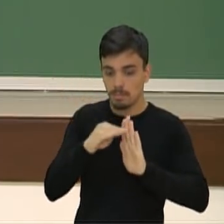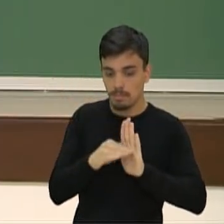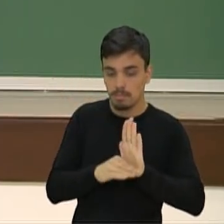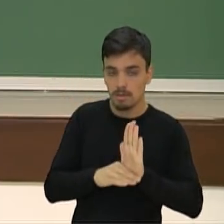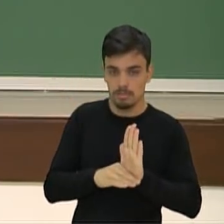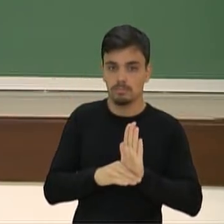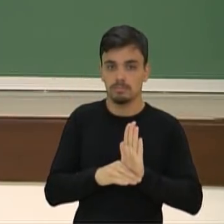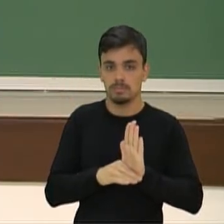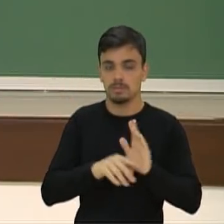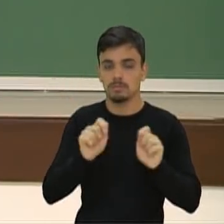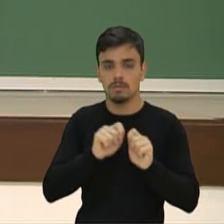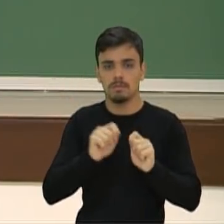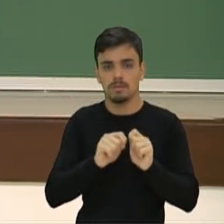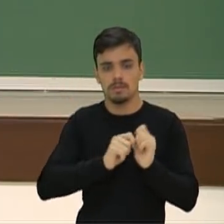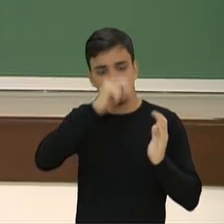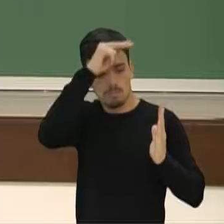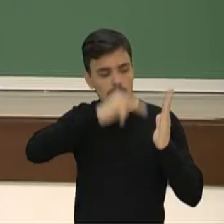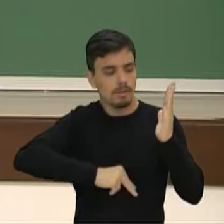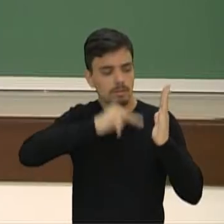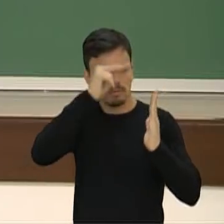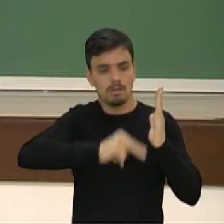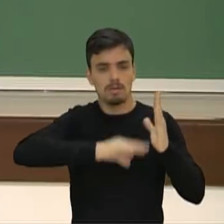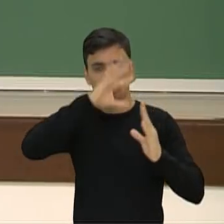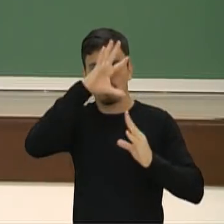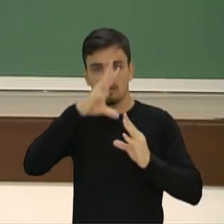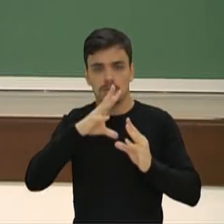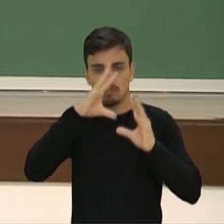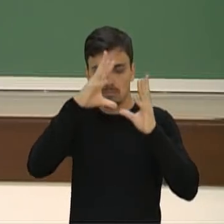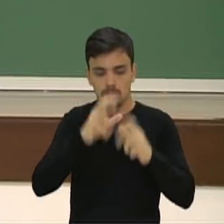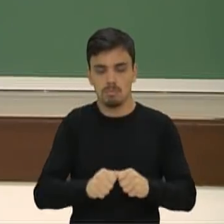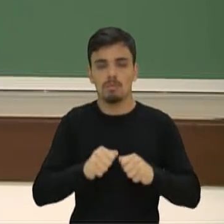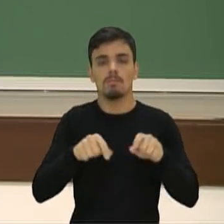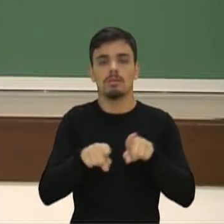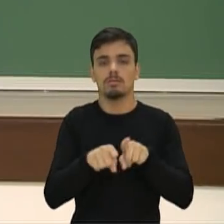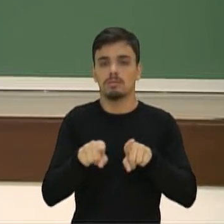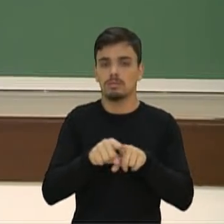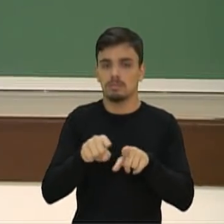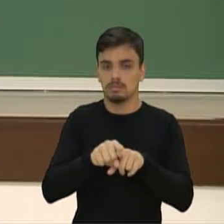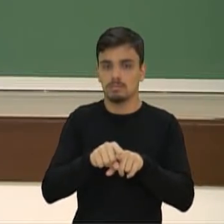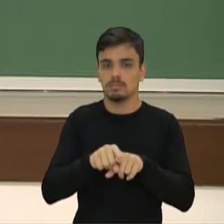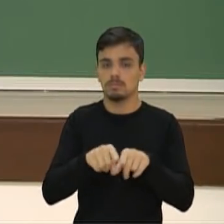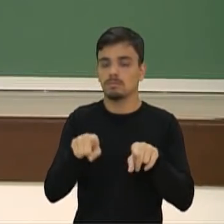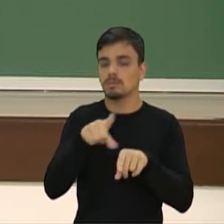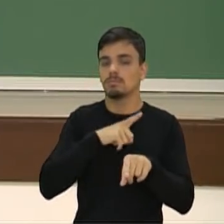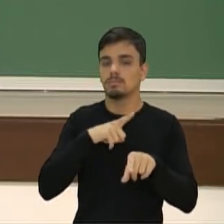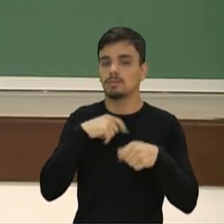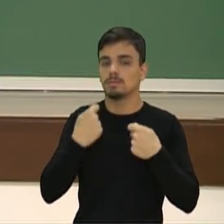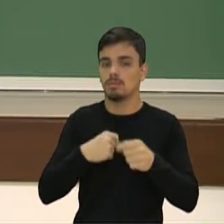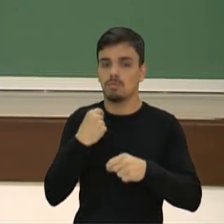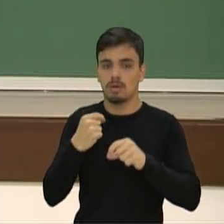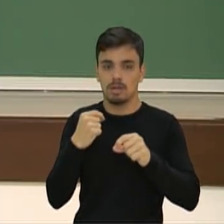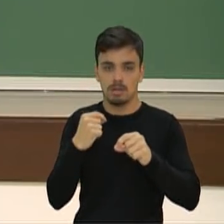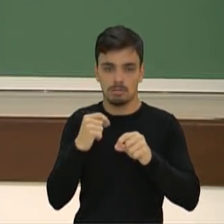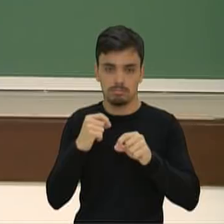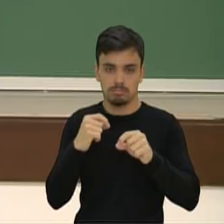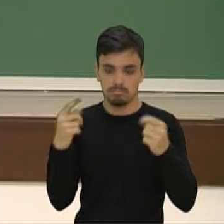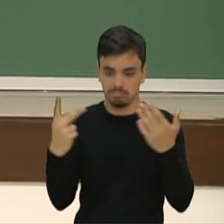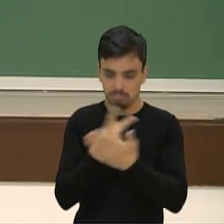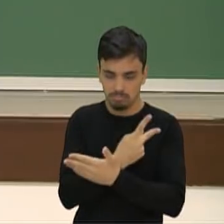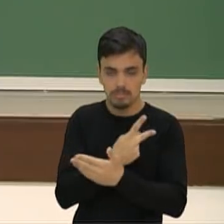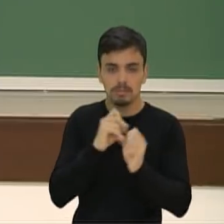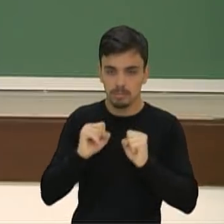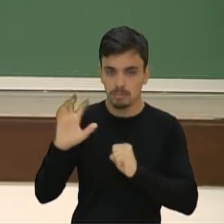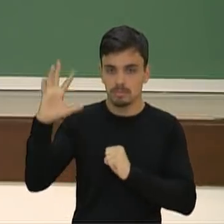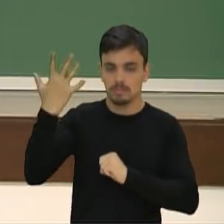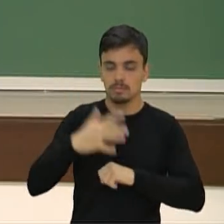Se você for fazer uma leitura completa da questão e avançar para as respostas, você tem uma chance muito grande de você cometer um